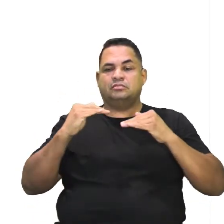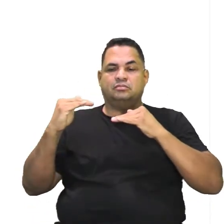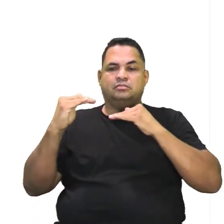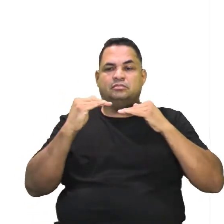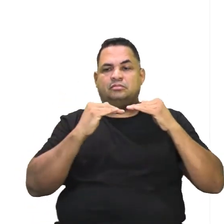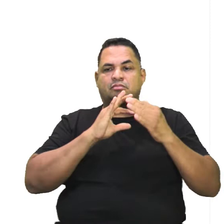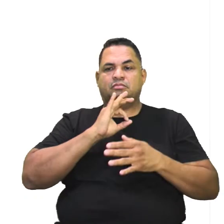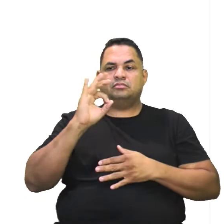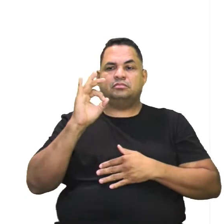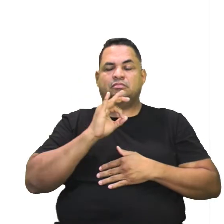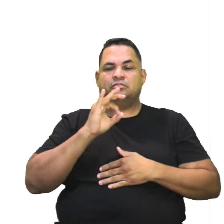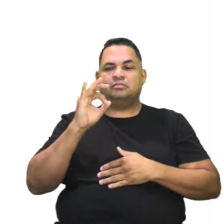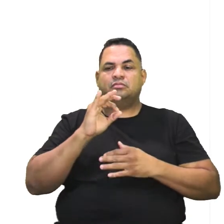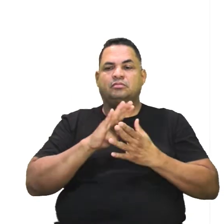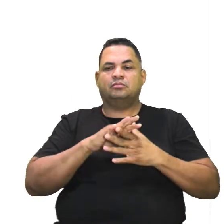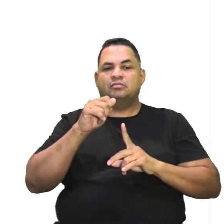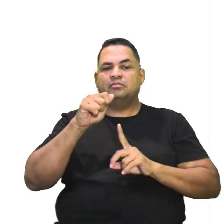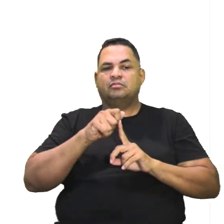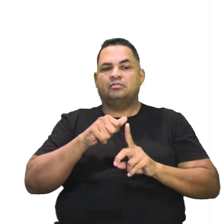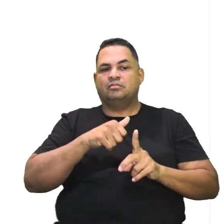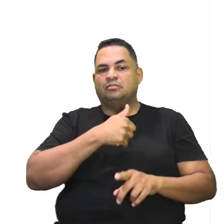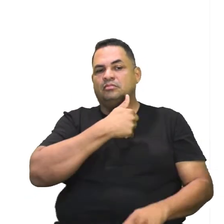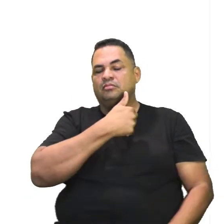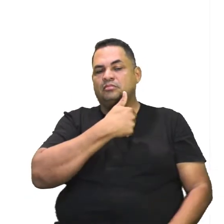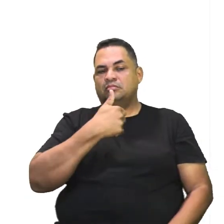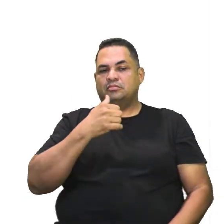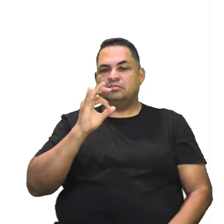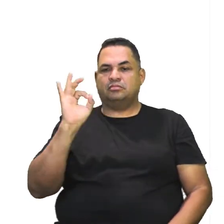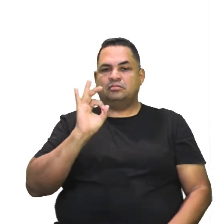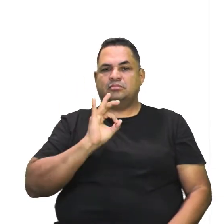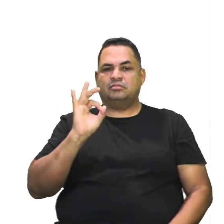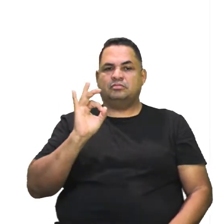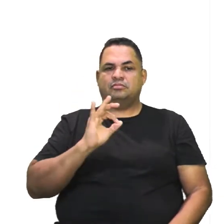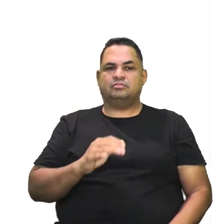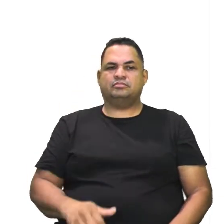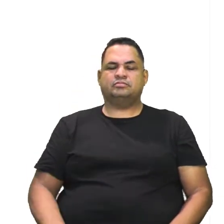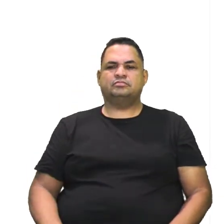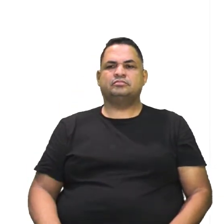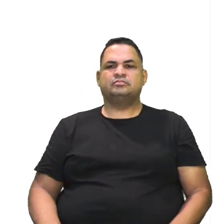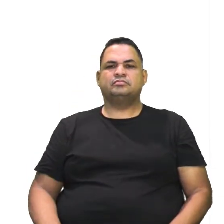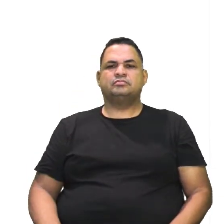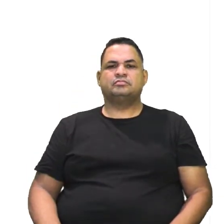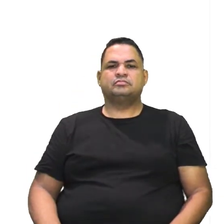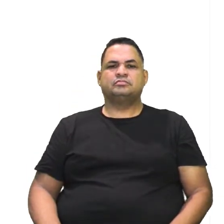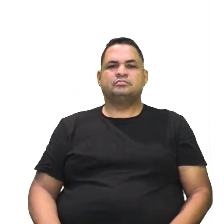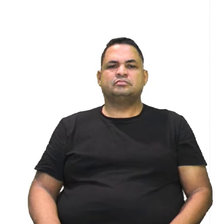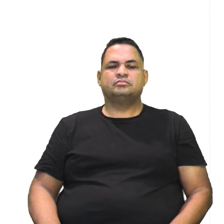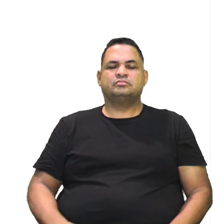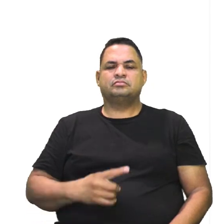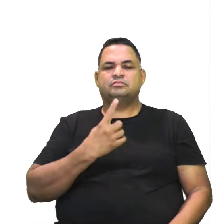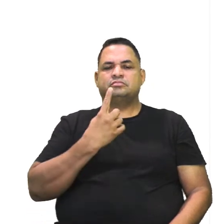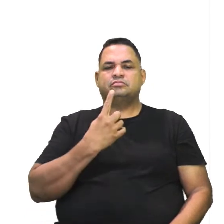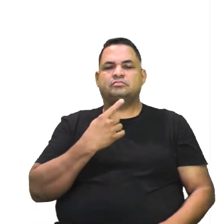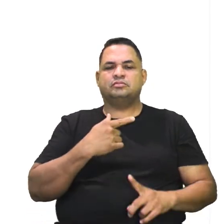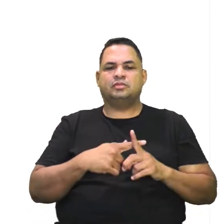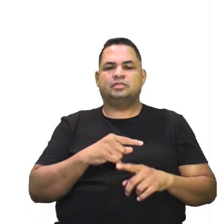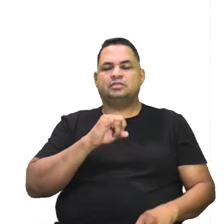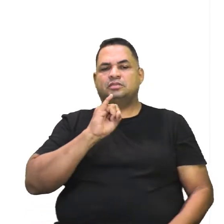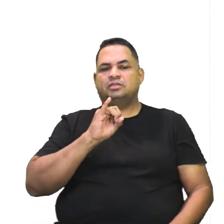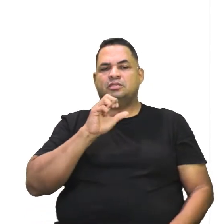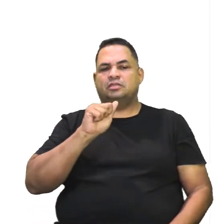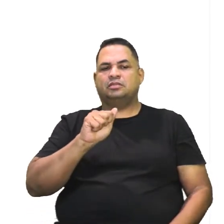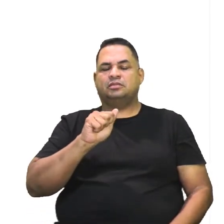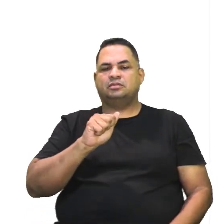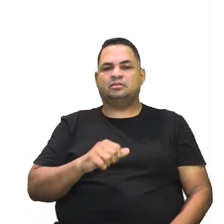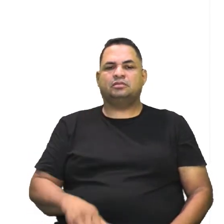uma taxa mensal de 12%? Vamos lá na equação? Vamos. 1 mais o IA, né? Vai